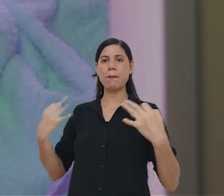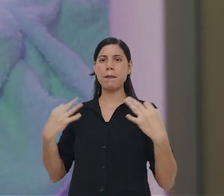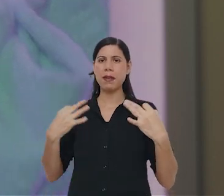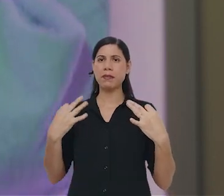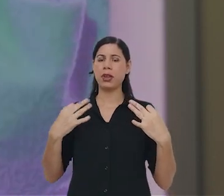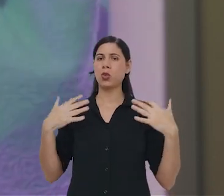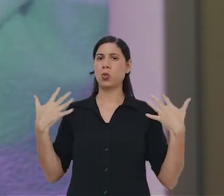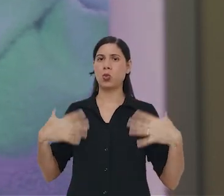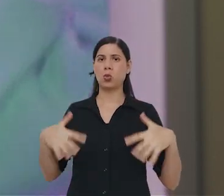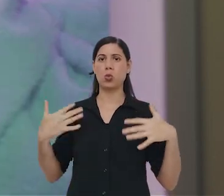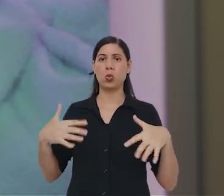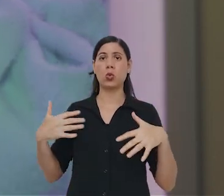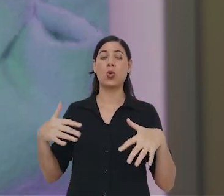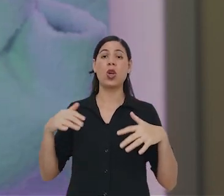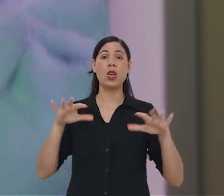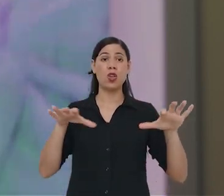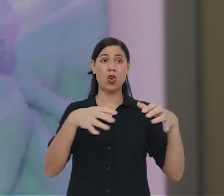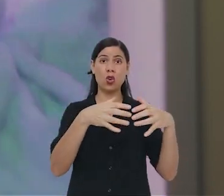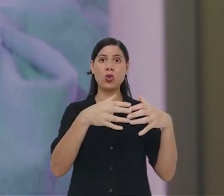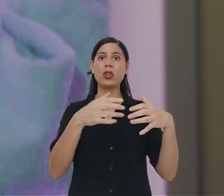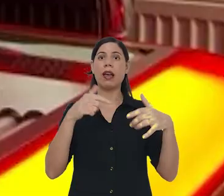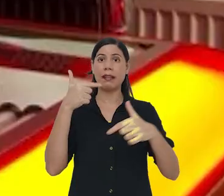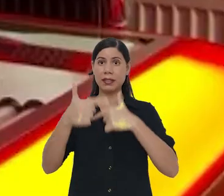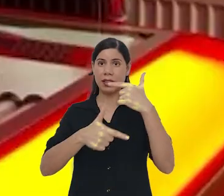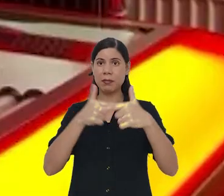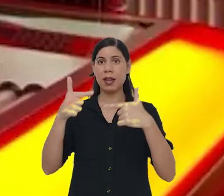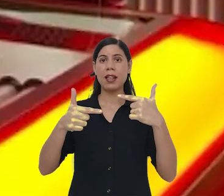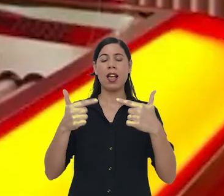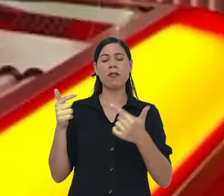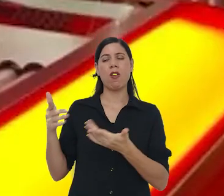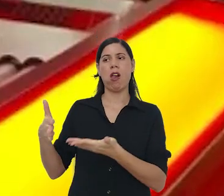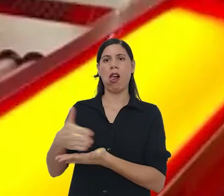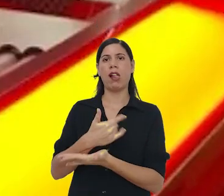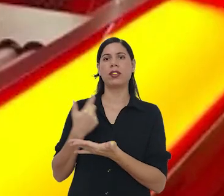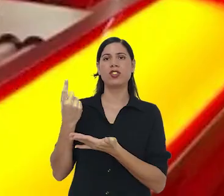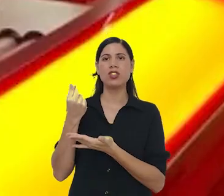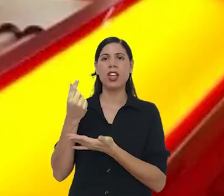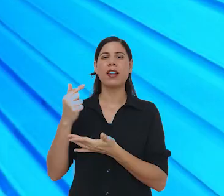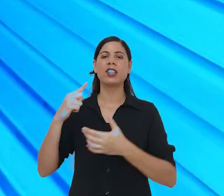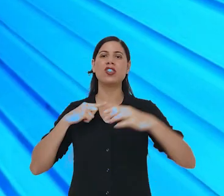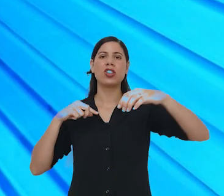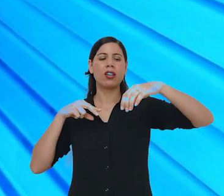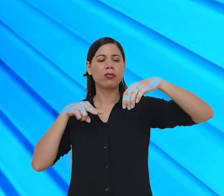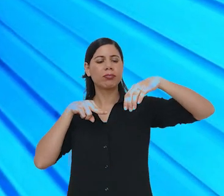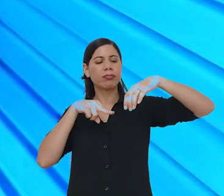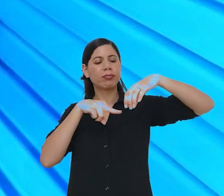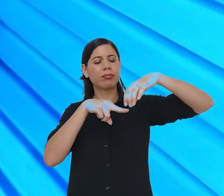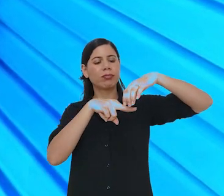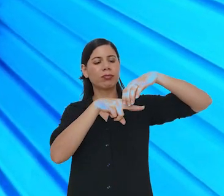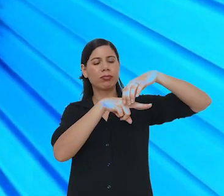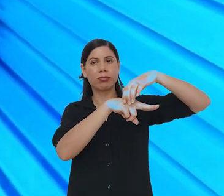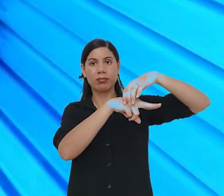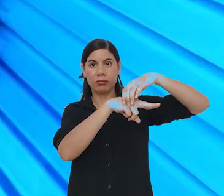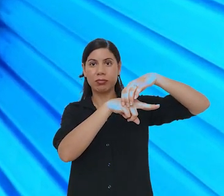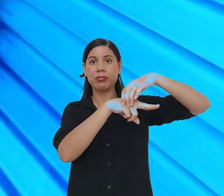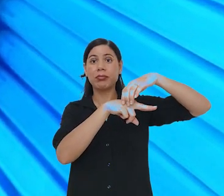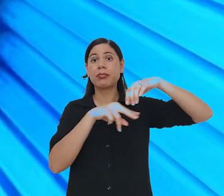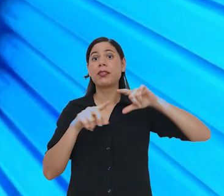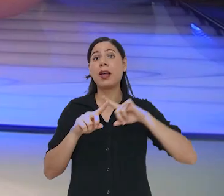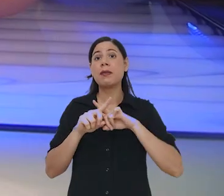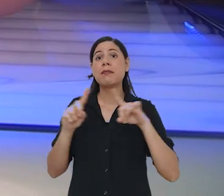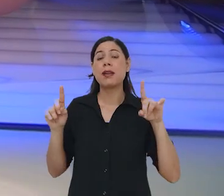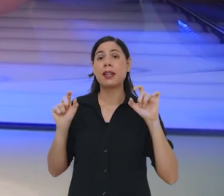as clínicas de estética chegavam a faturar alto, oferecendo esse serviço nas chamadas câmaras de bronzeamento